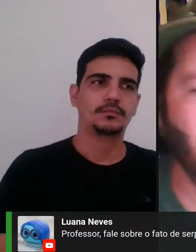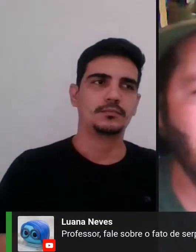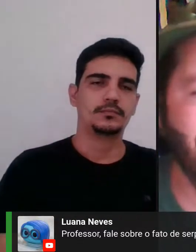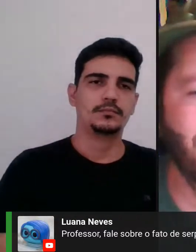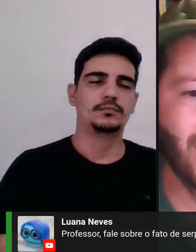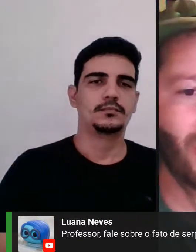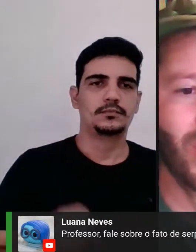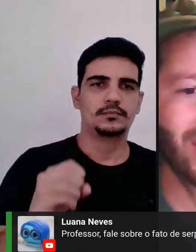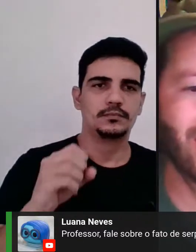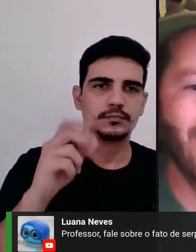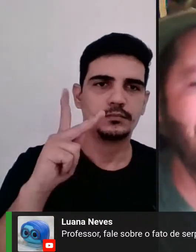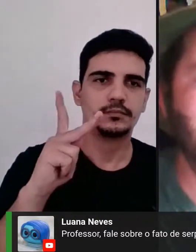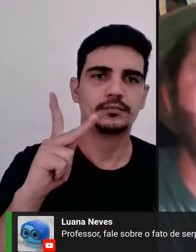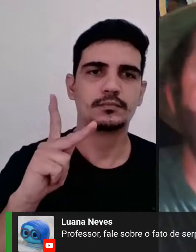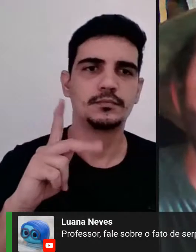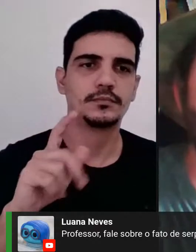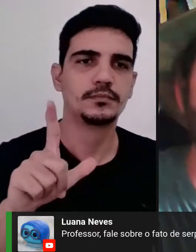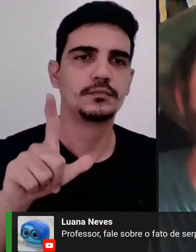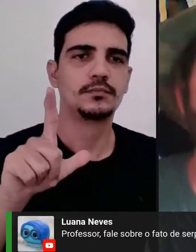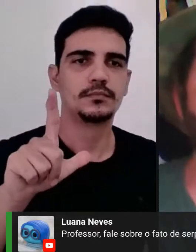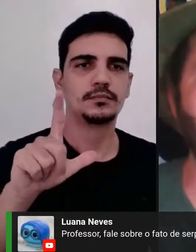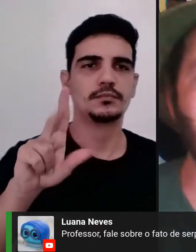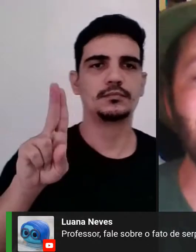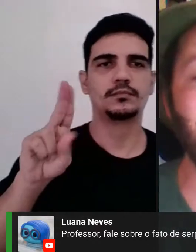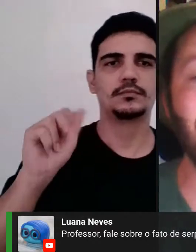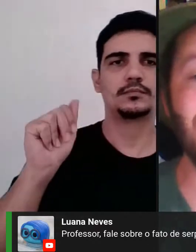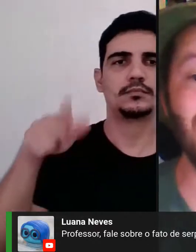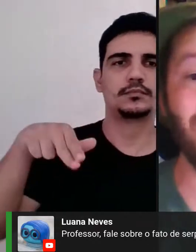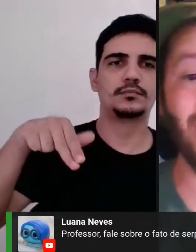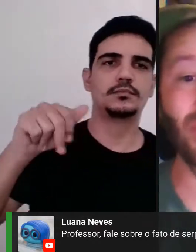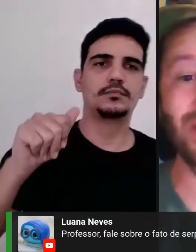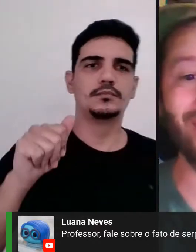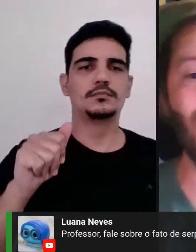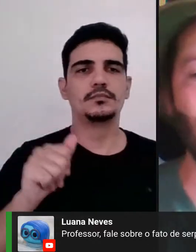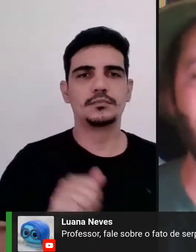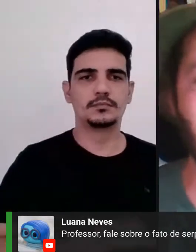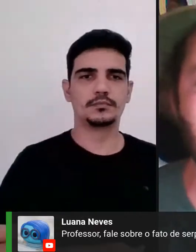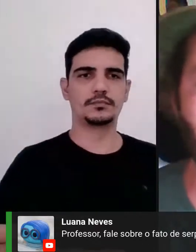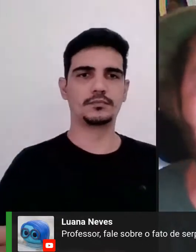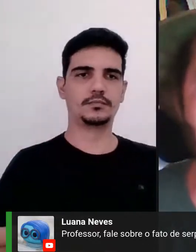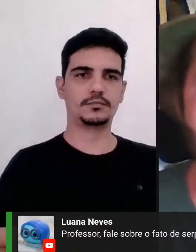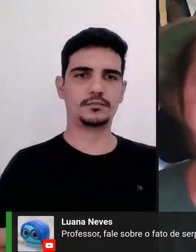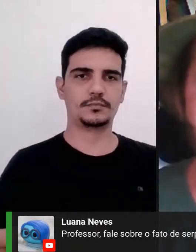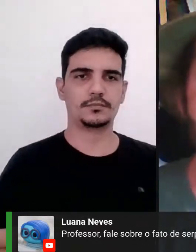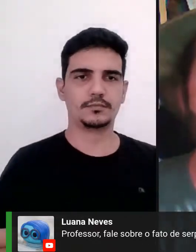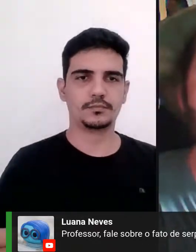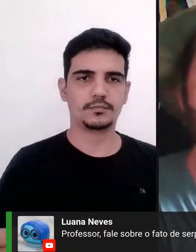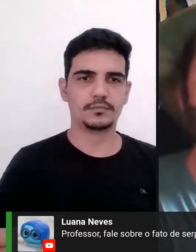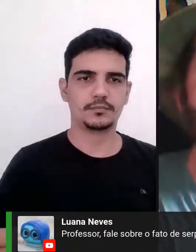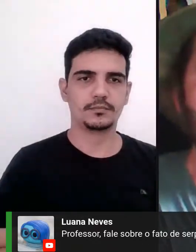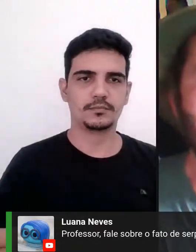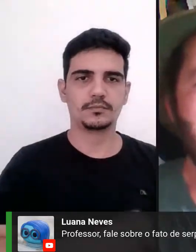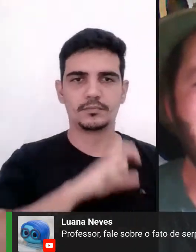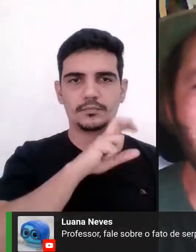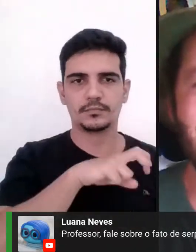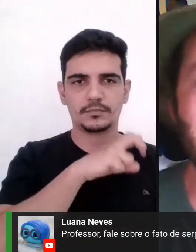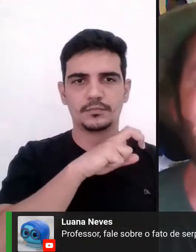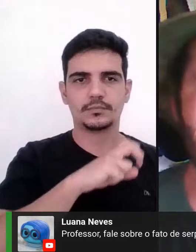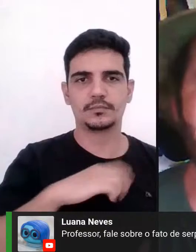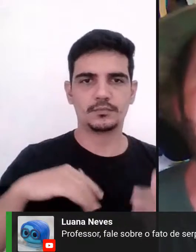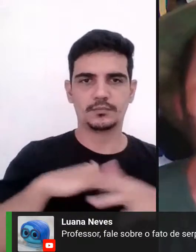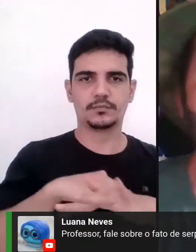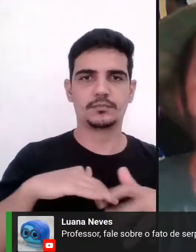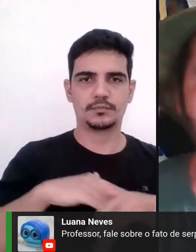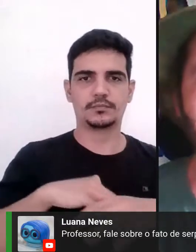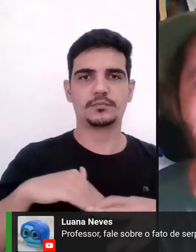Ok, muito bem. A Luana Neves, professor, né, fale sobre o fato das serpentes irem para os centros urbanos na quarentena. É, como a gente não está